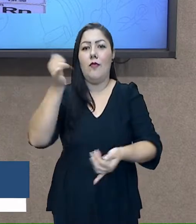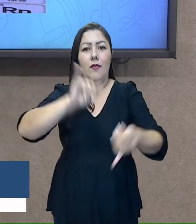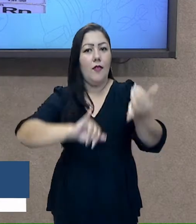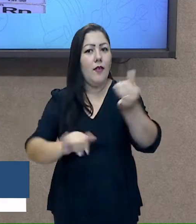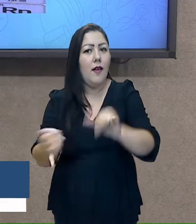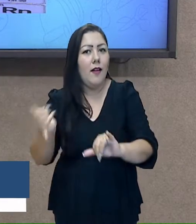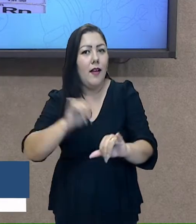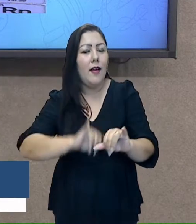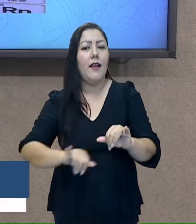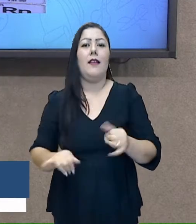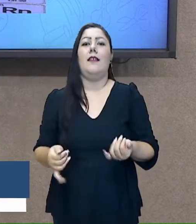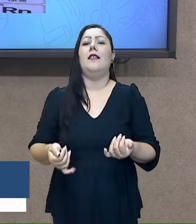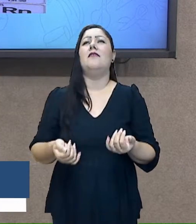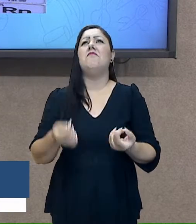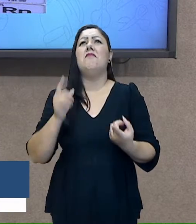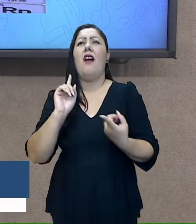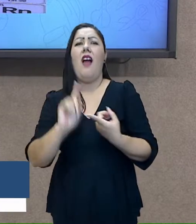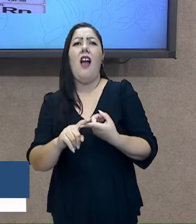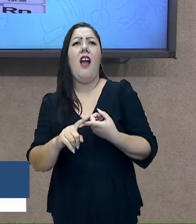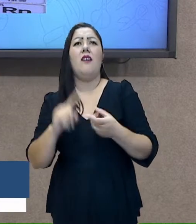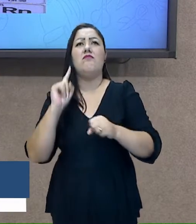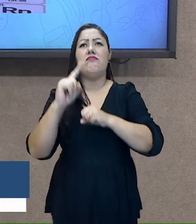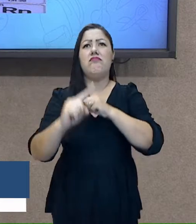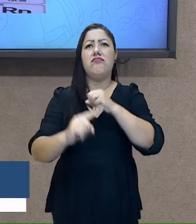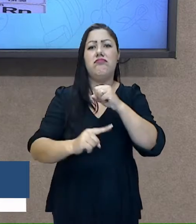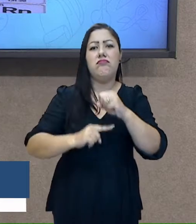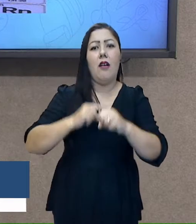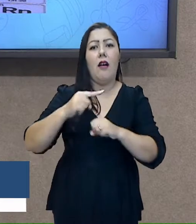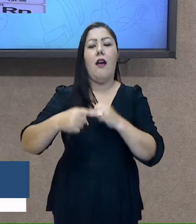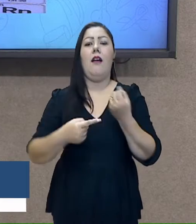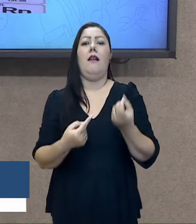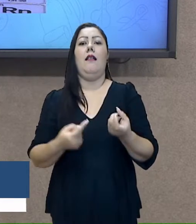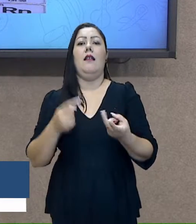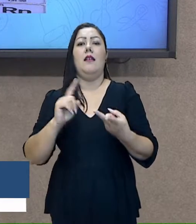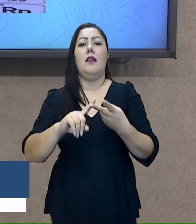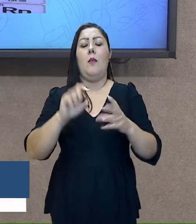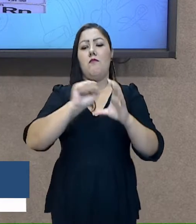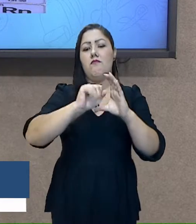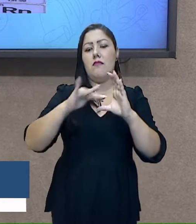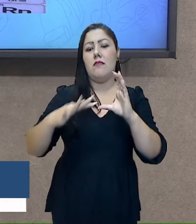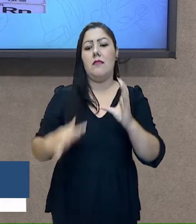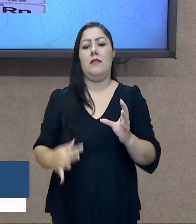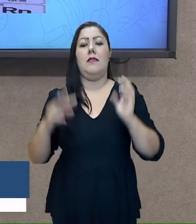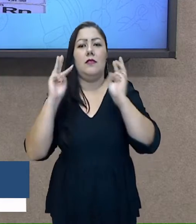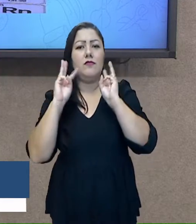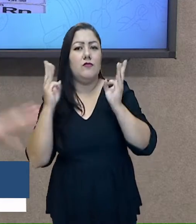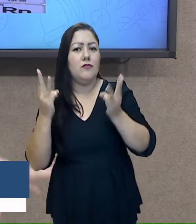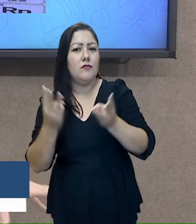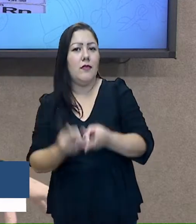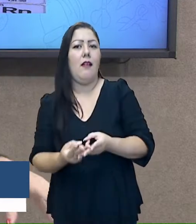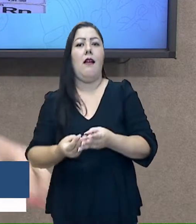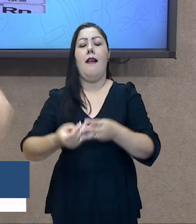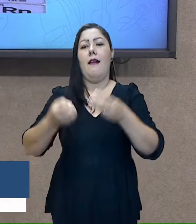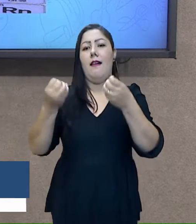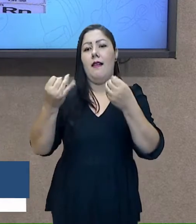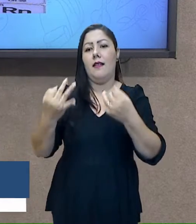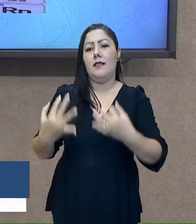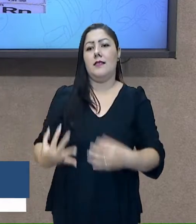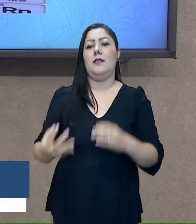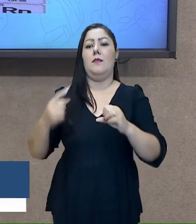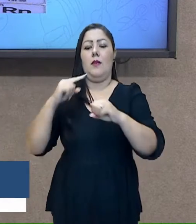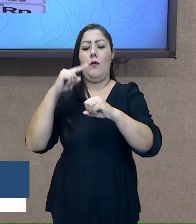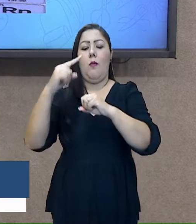falamos sobre átomos, já falamos sobre propriedades da matéria, está lembrando? Falamos de núcleo